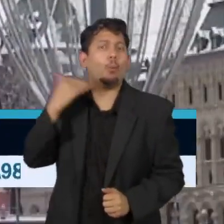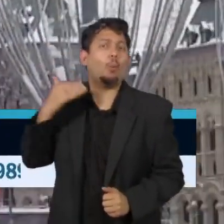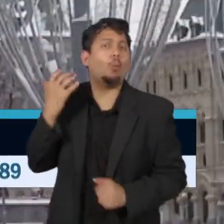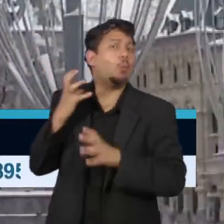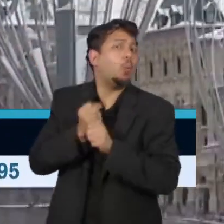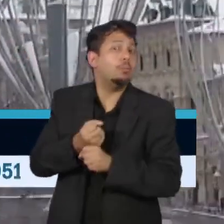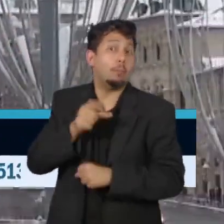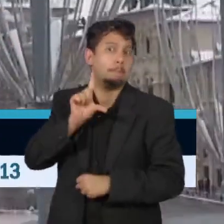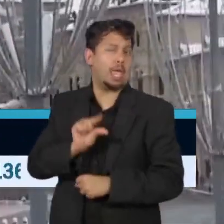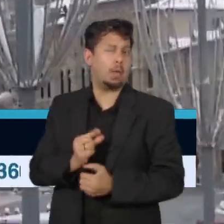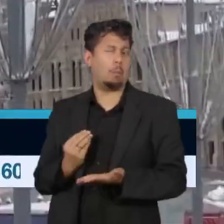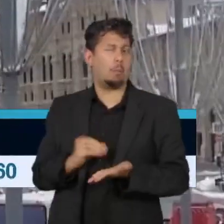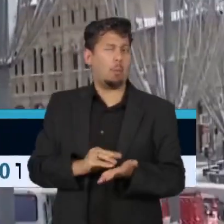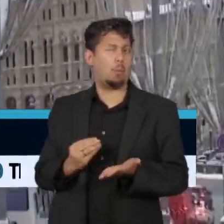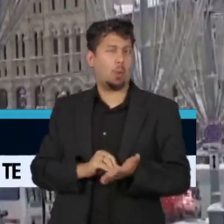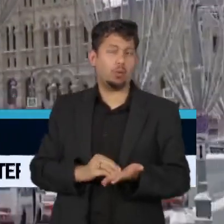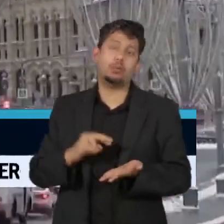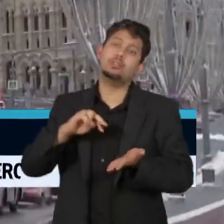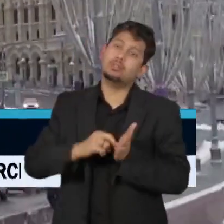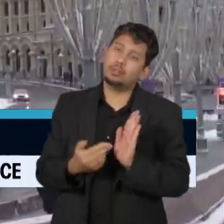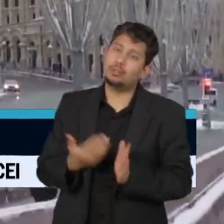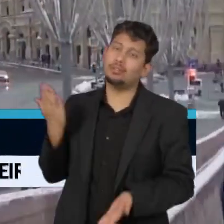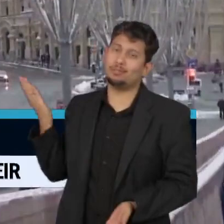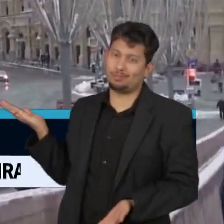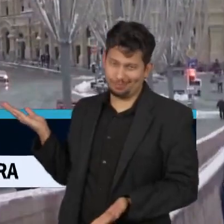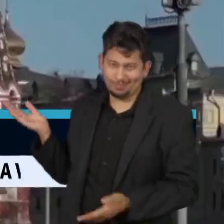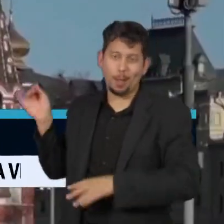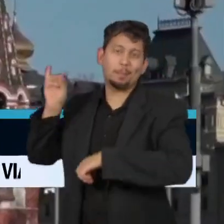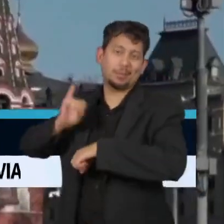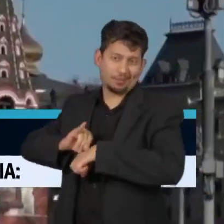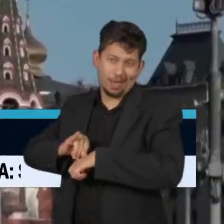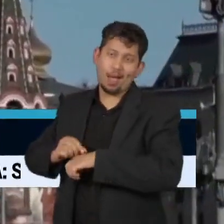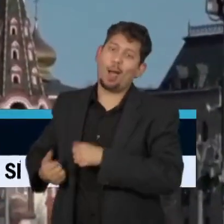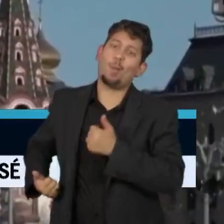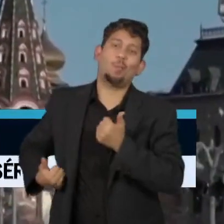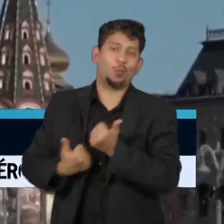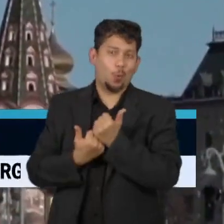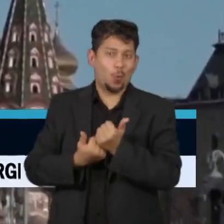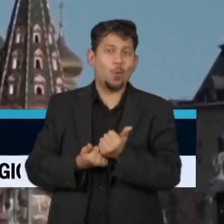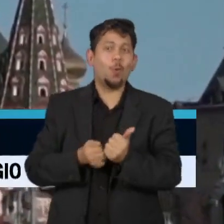isso indicaria a participação de Moscou no vazamento como parte de uma operação de desinforma